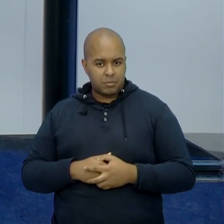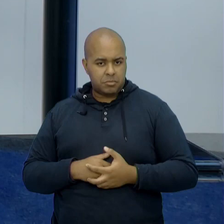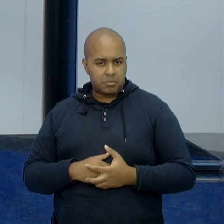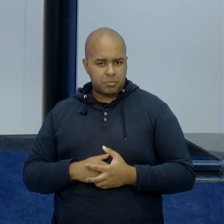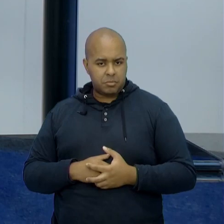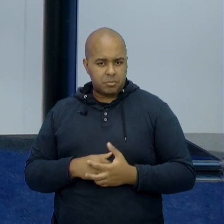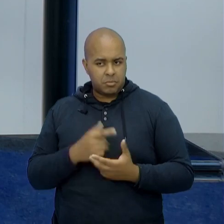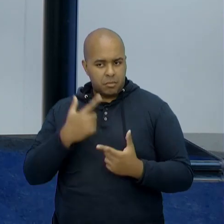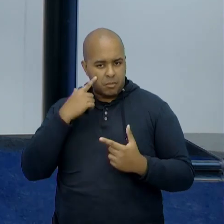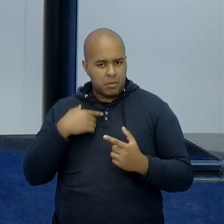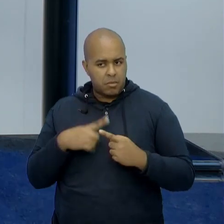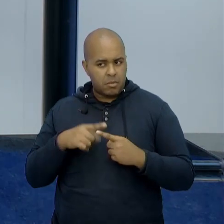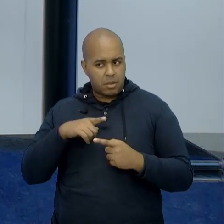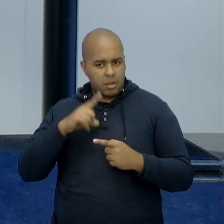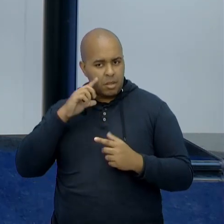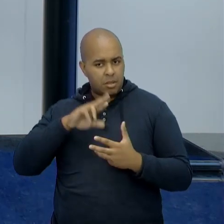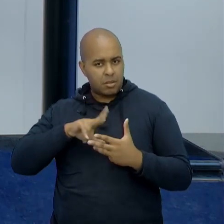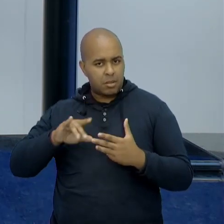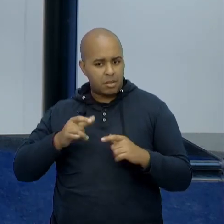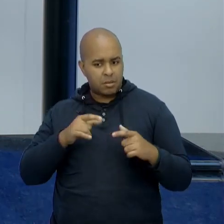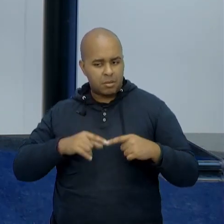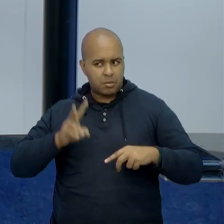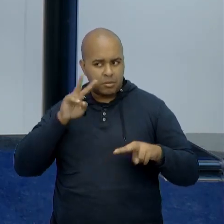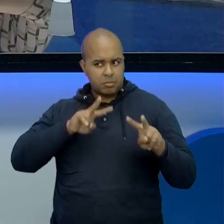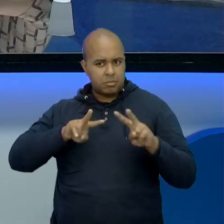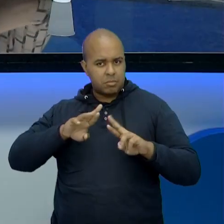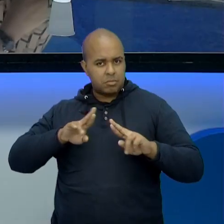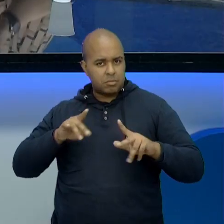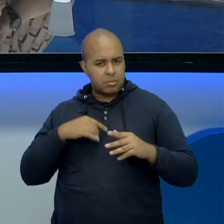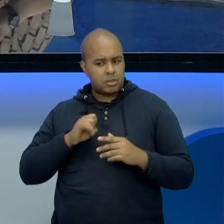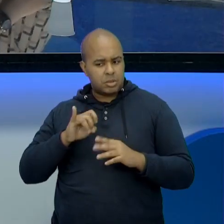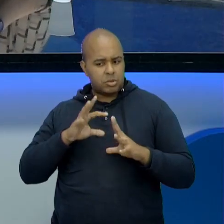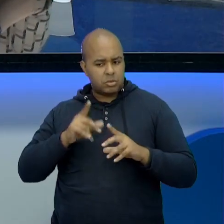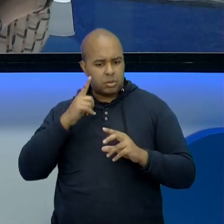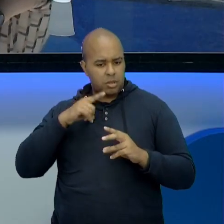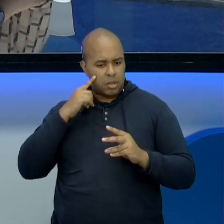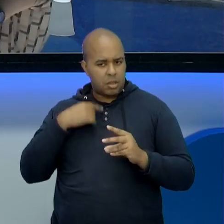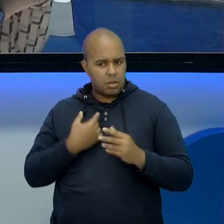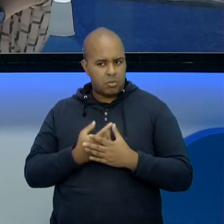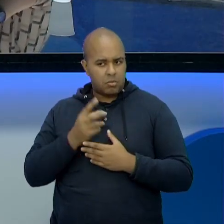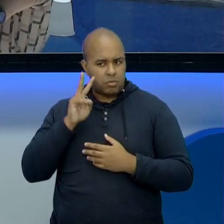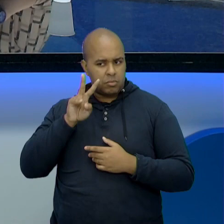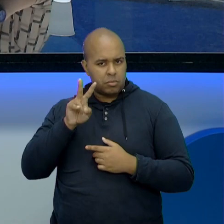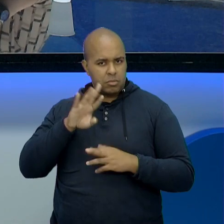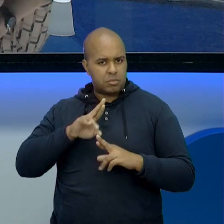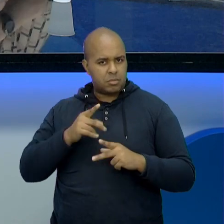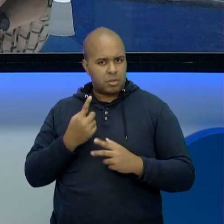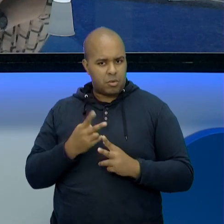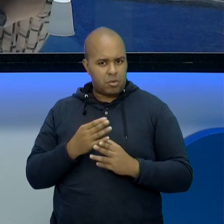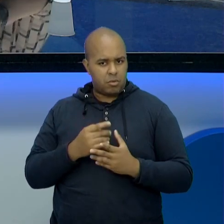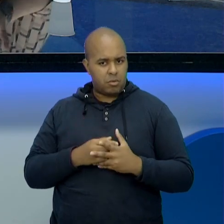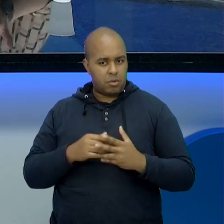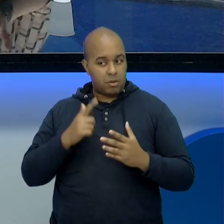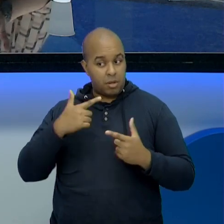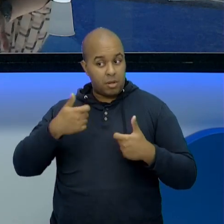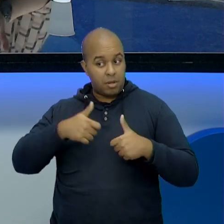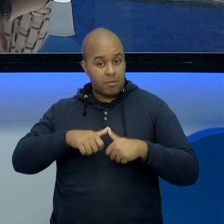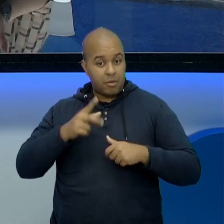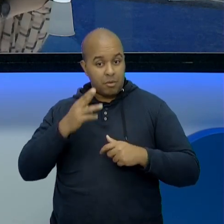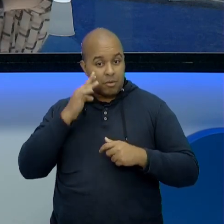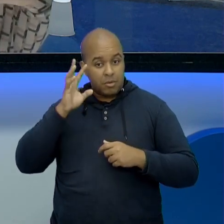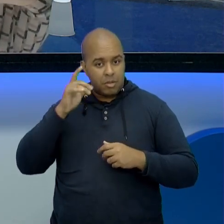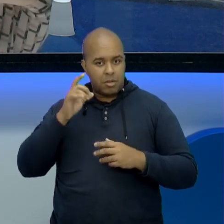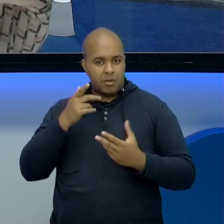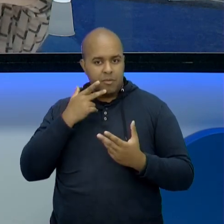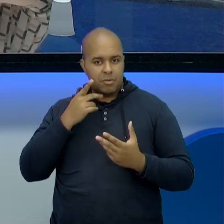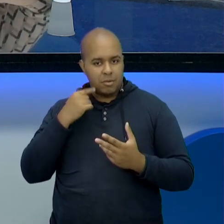é diverso. E porque tem diferentes pontos de vista. Sim. Se todo mundo tiver o mesmo ponto de vista, fica uma solução a